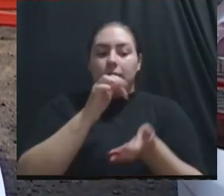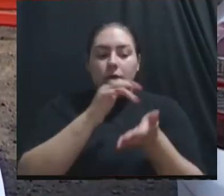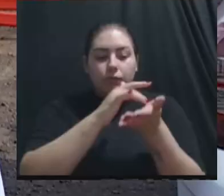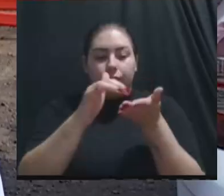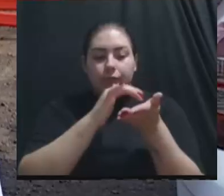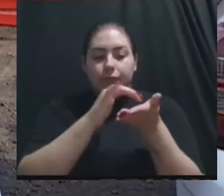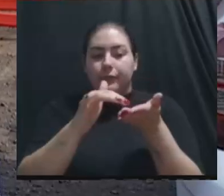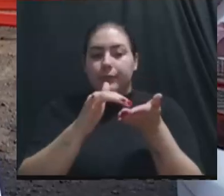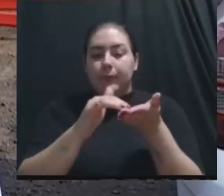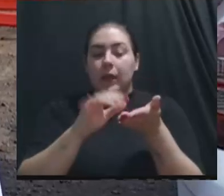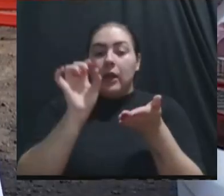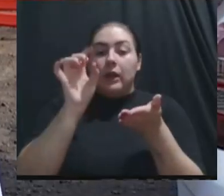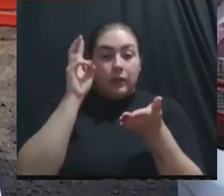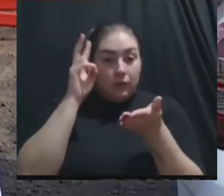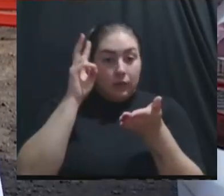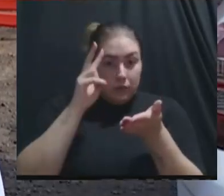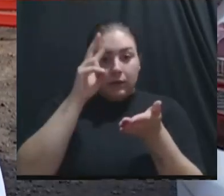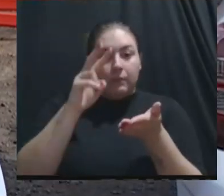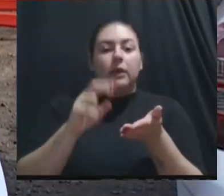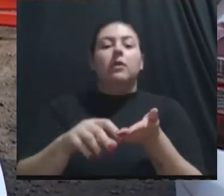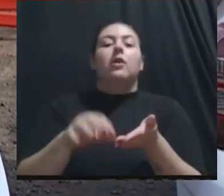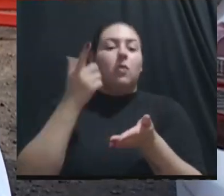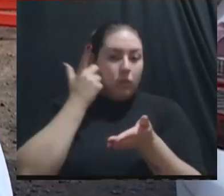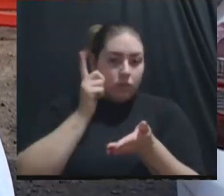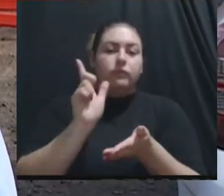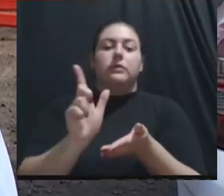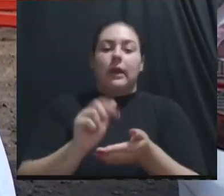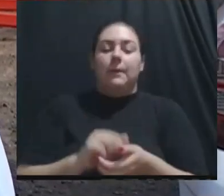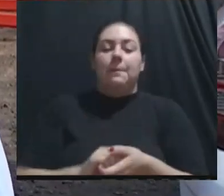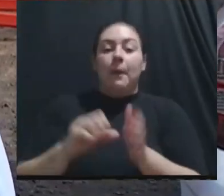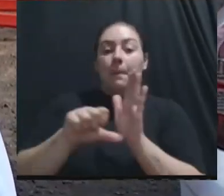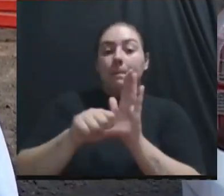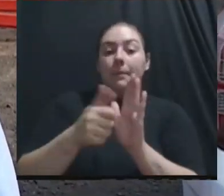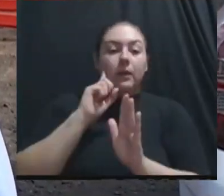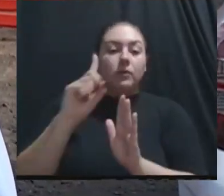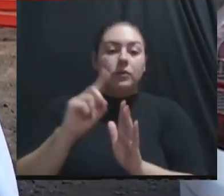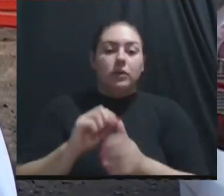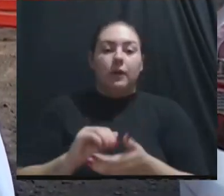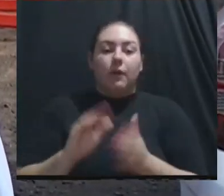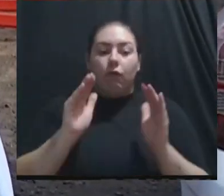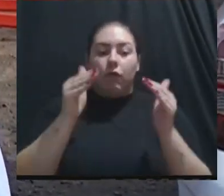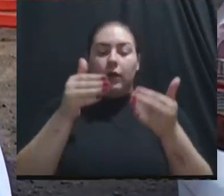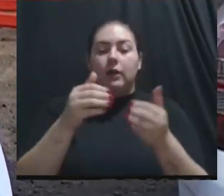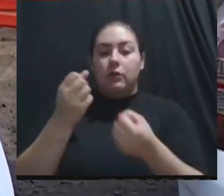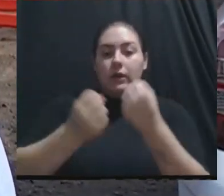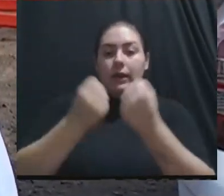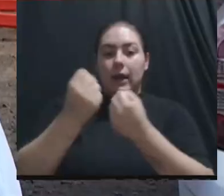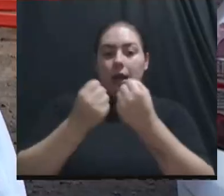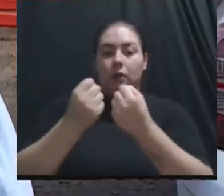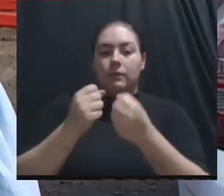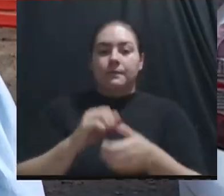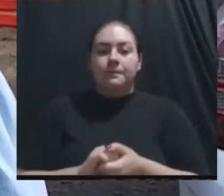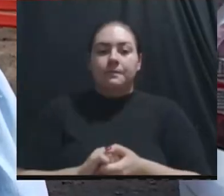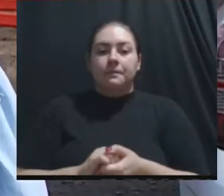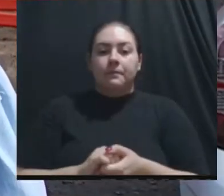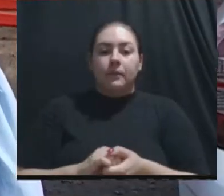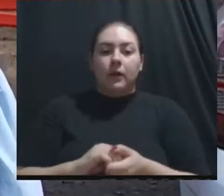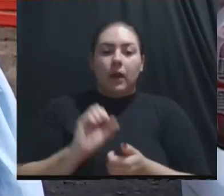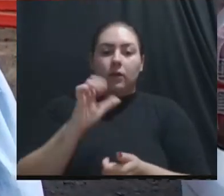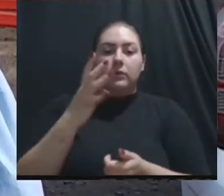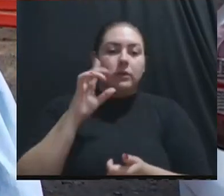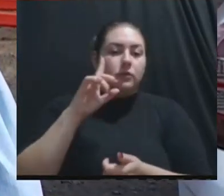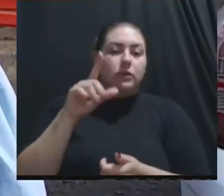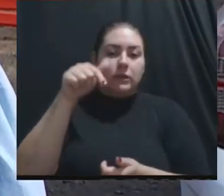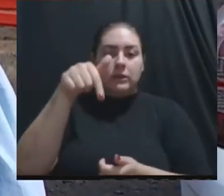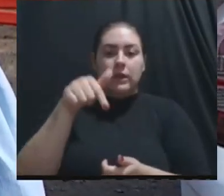o primeiro dia de leilão, que seria para os carros com destinação à circulação, ele ocorre no dia 7. Certo, e Thaís, quais são